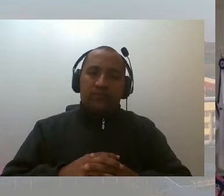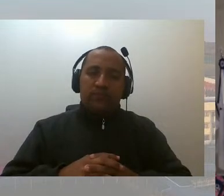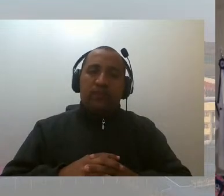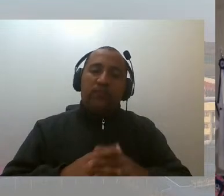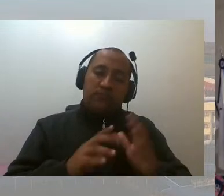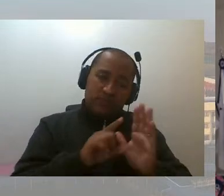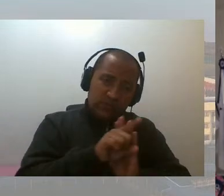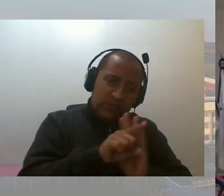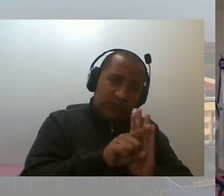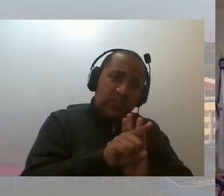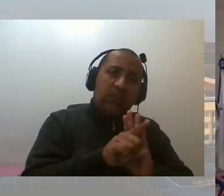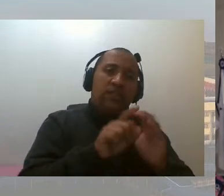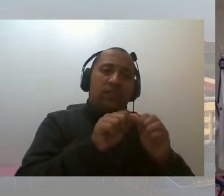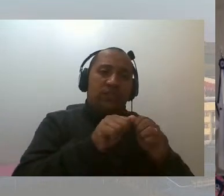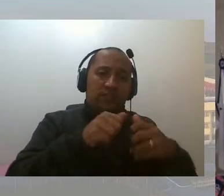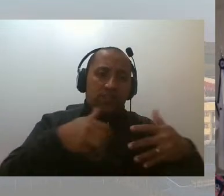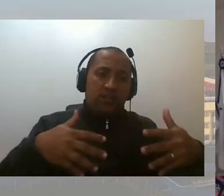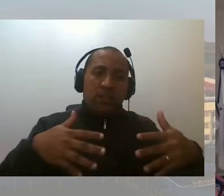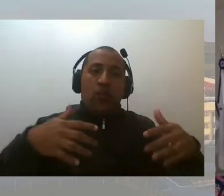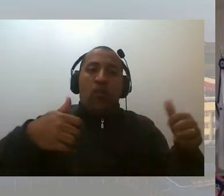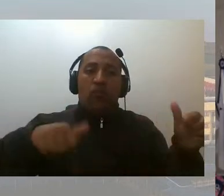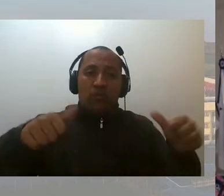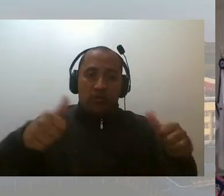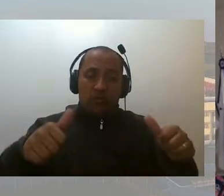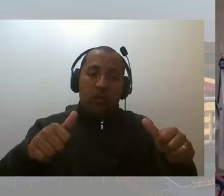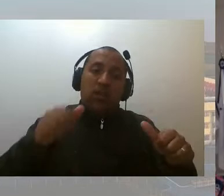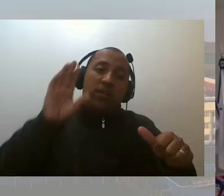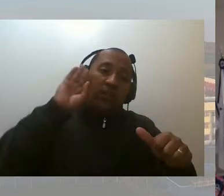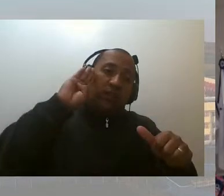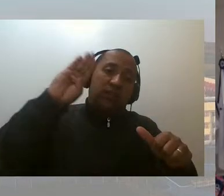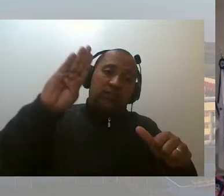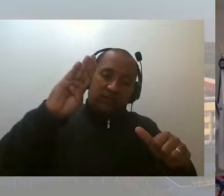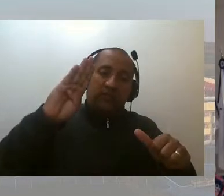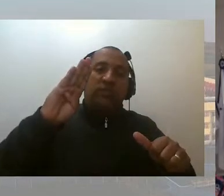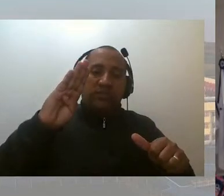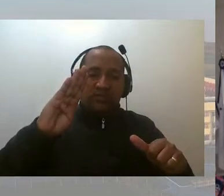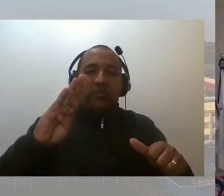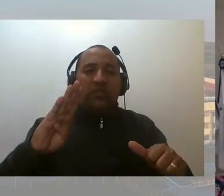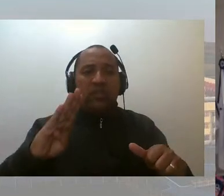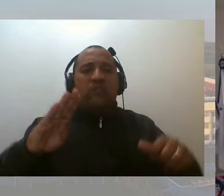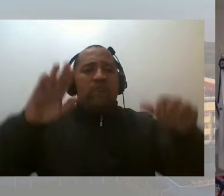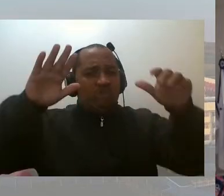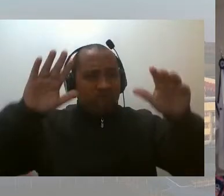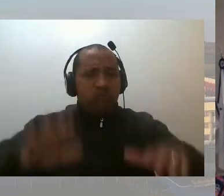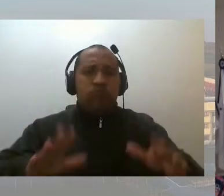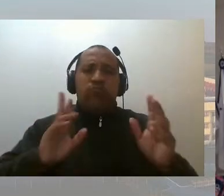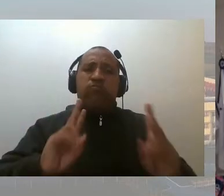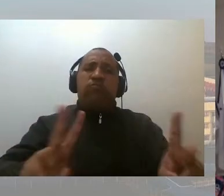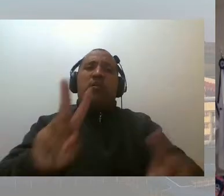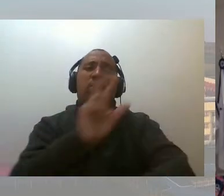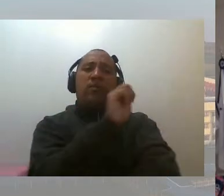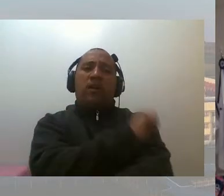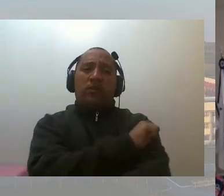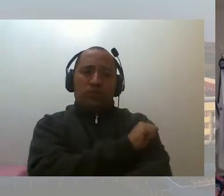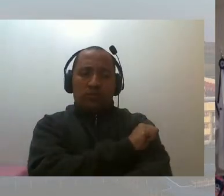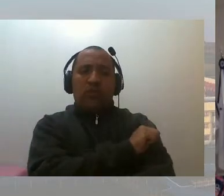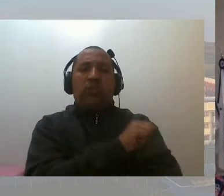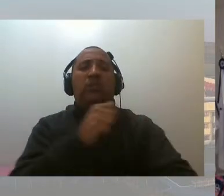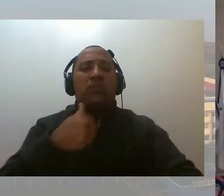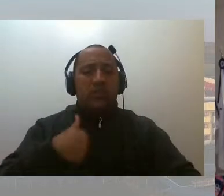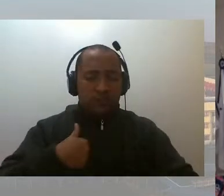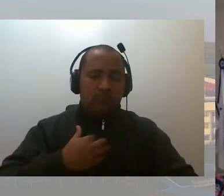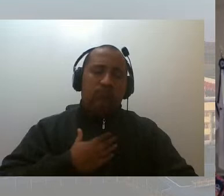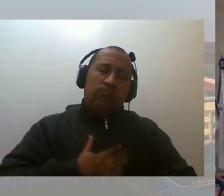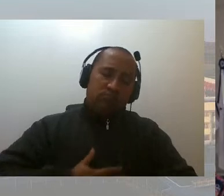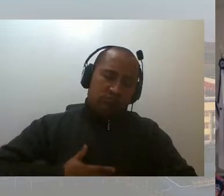Pesquisa e extensão de qualidade e, principalmente, uma permanência digna de seus estudantes. Assim, prezo por